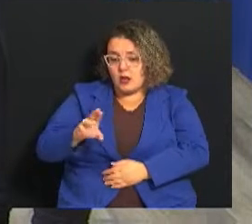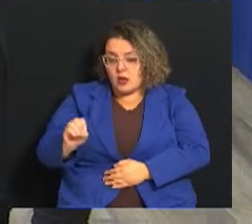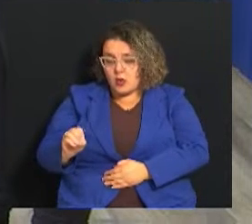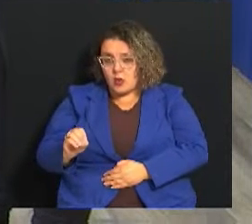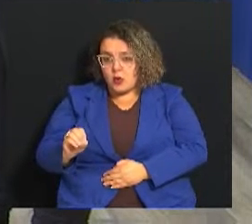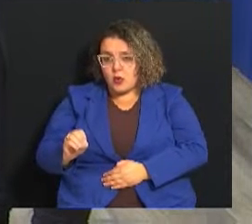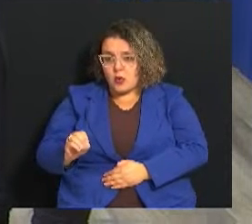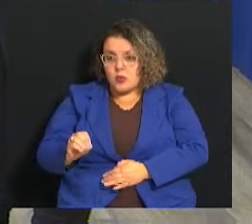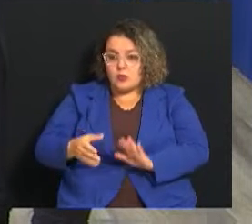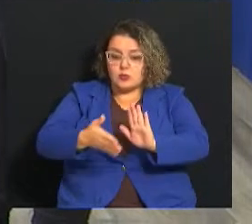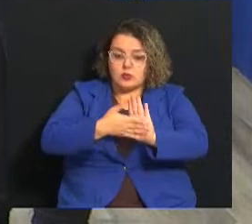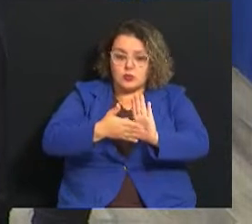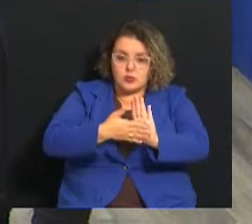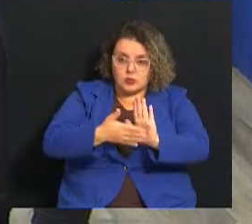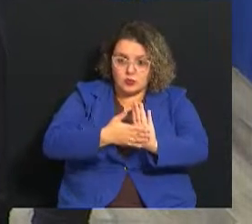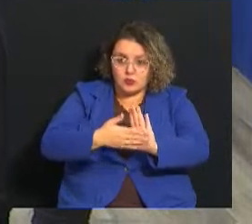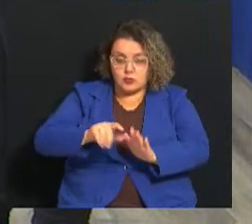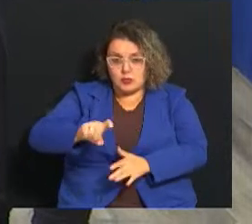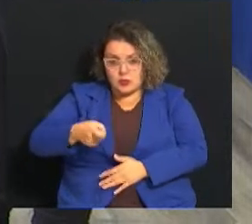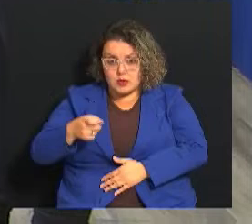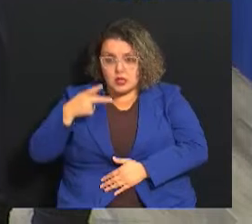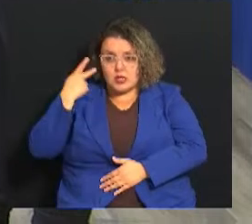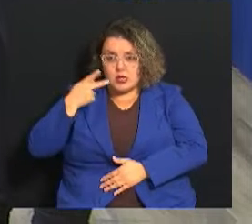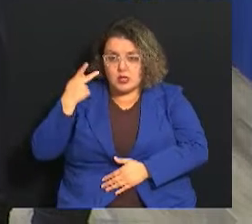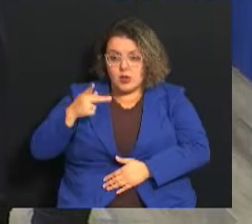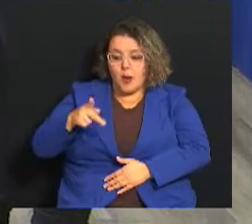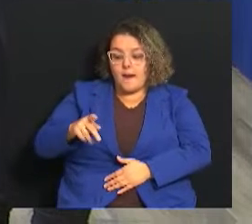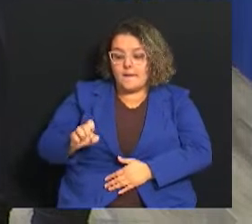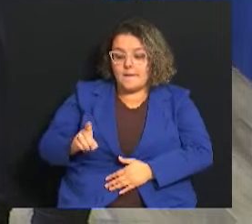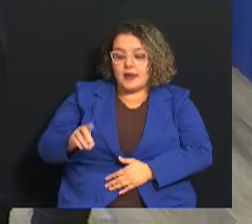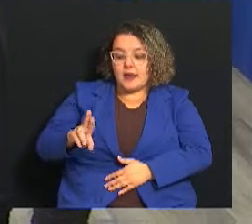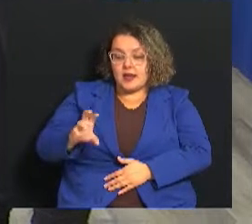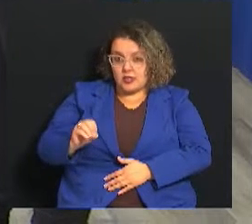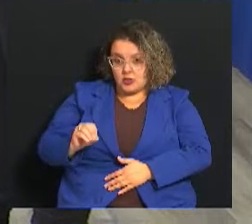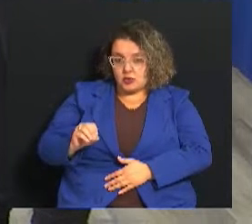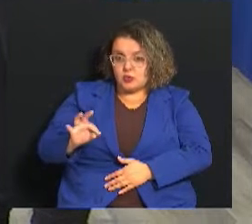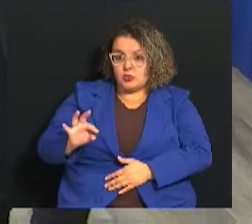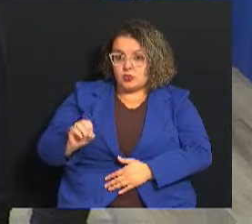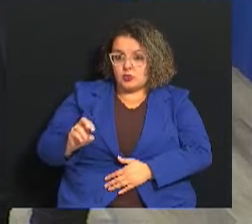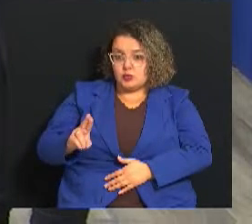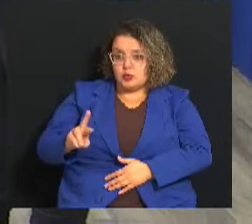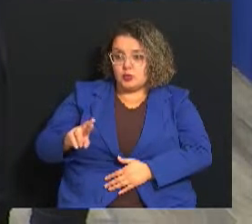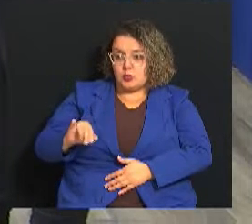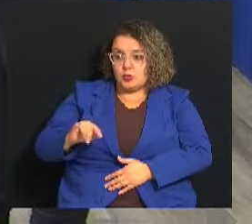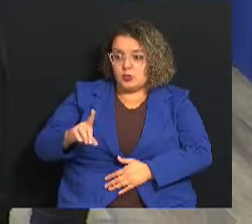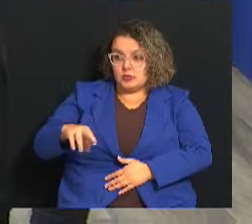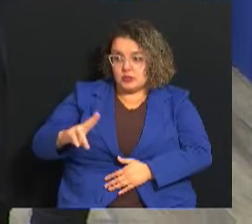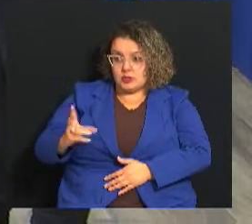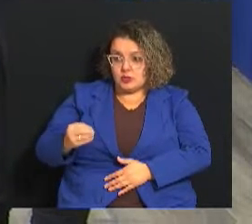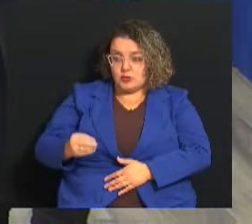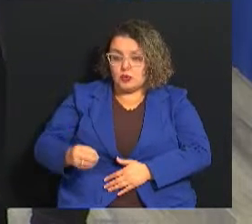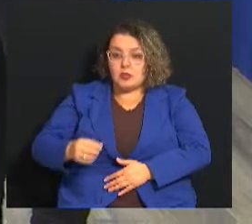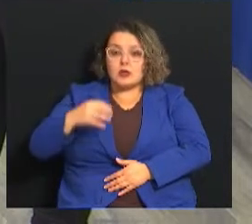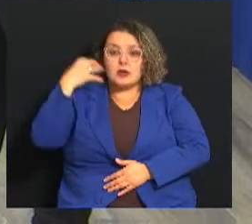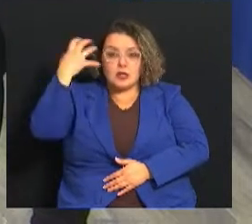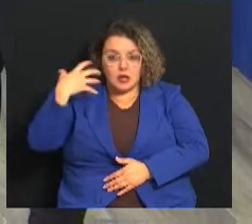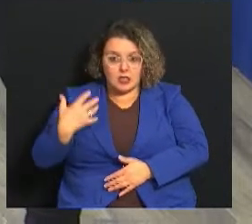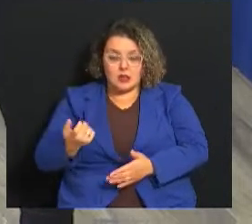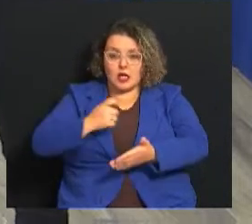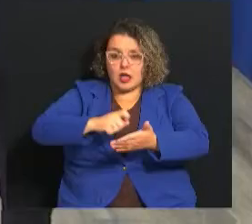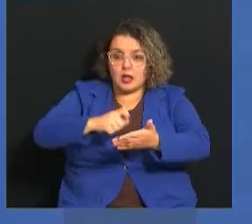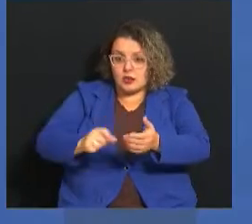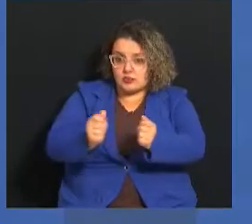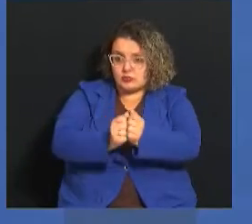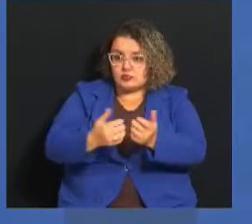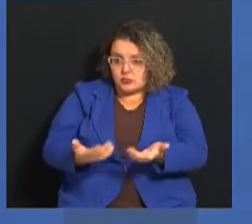uma proposta do ex-vereador Pedro Tourinho, que foi subscrita pela vereadora Guida Calisto. A proposta que foi